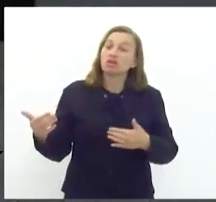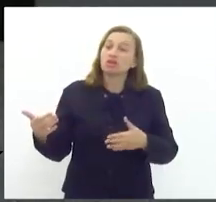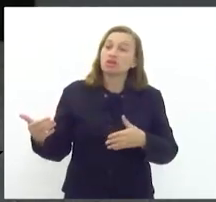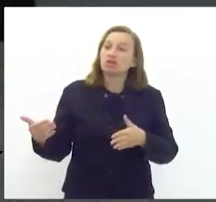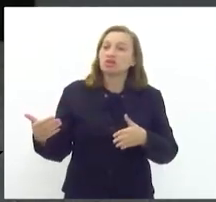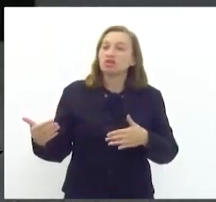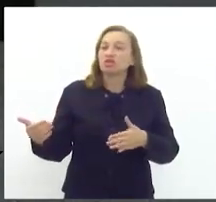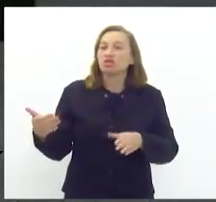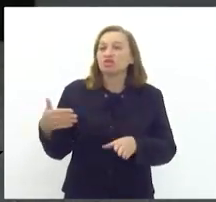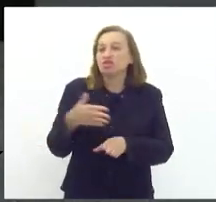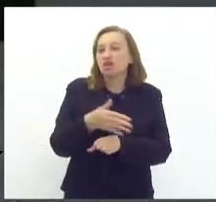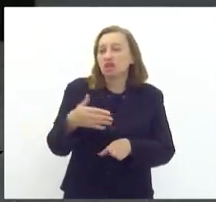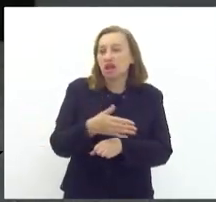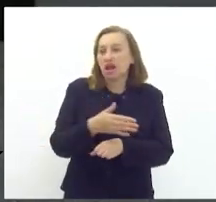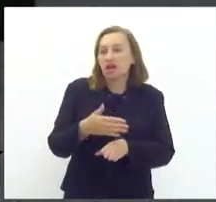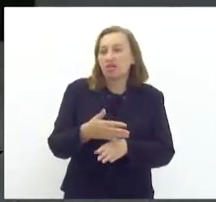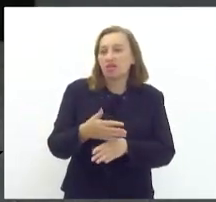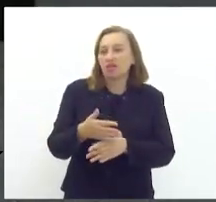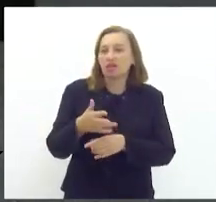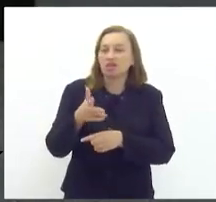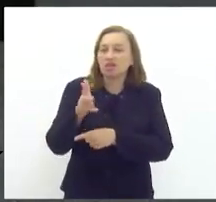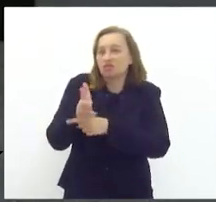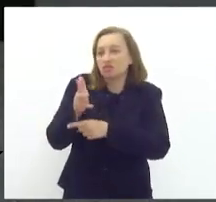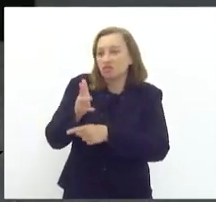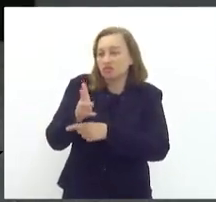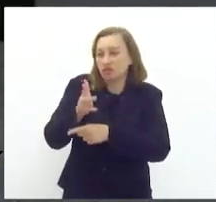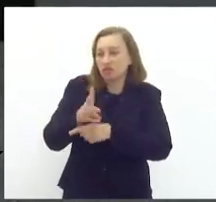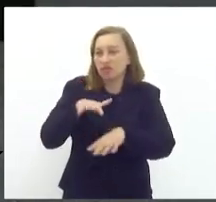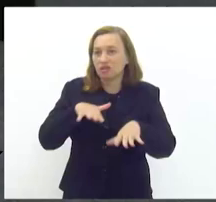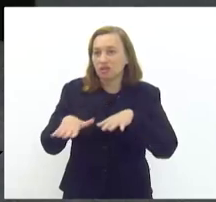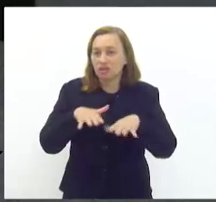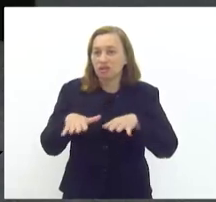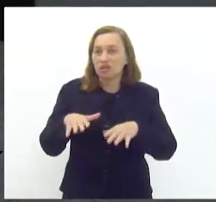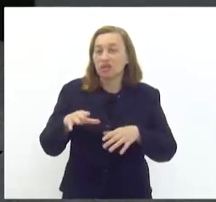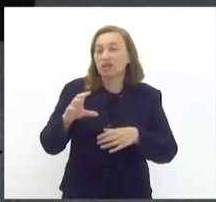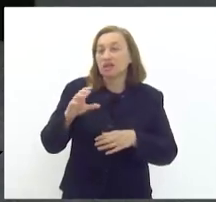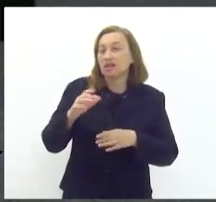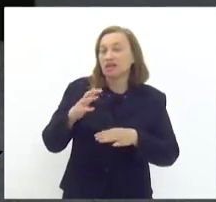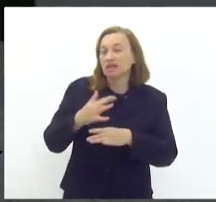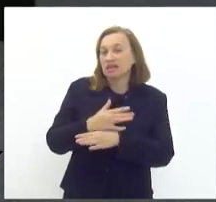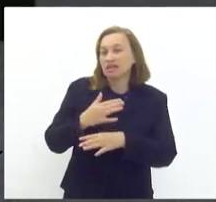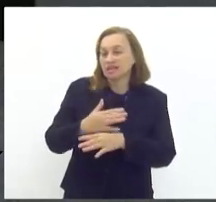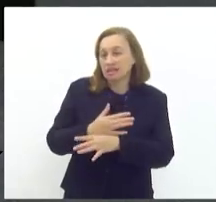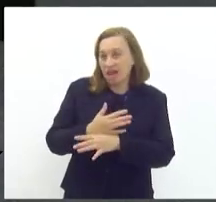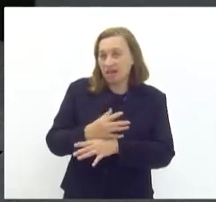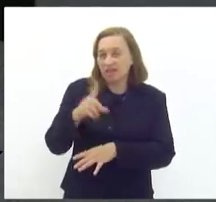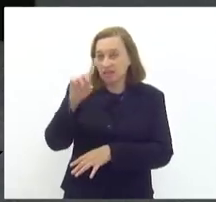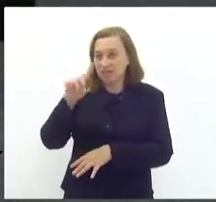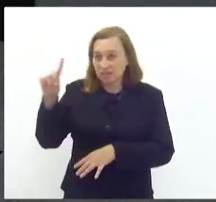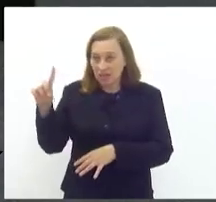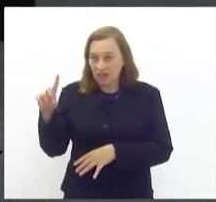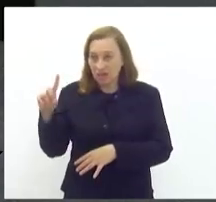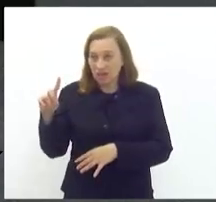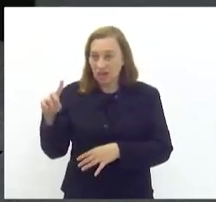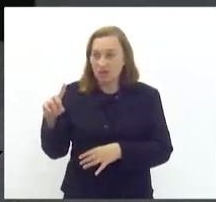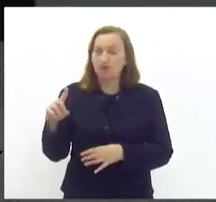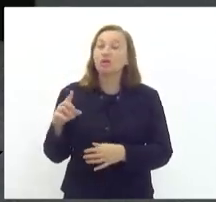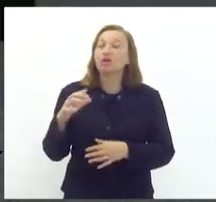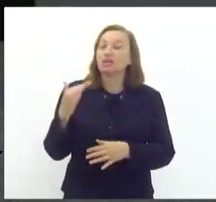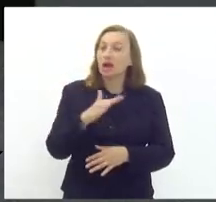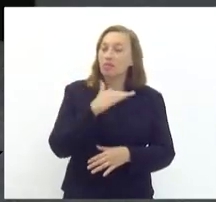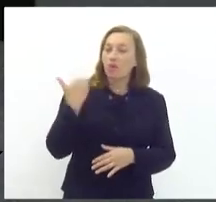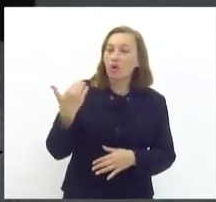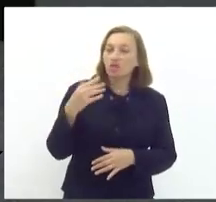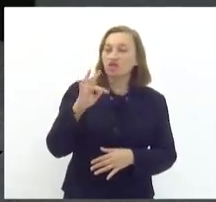repressão a manifestação que teve na Cidade de Deus Diante do assassinato de Tiago Menezes